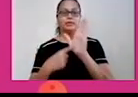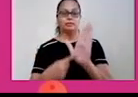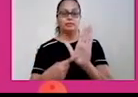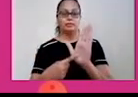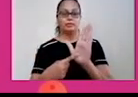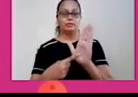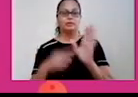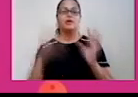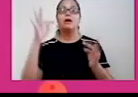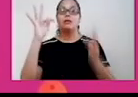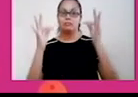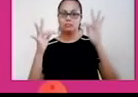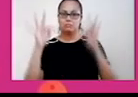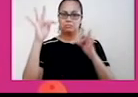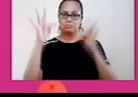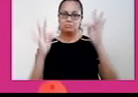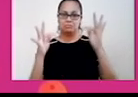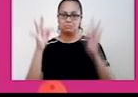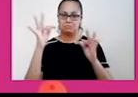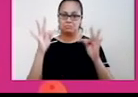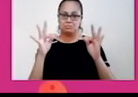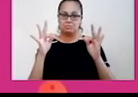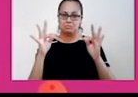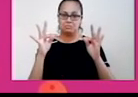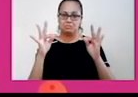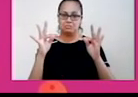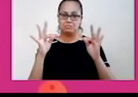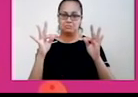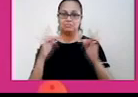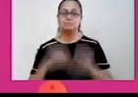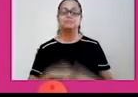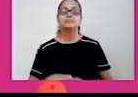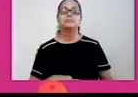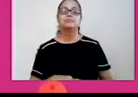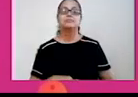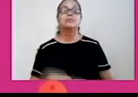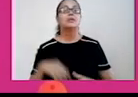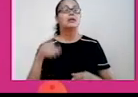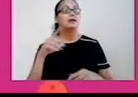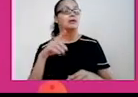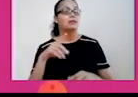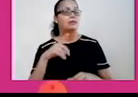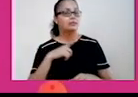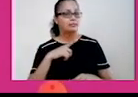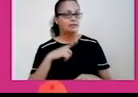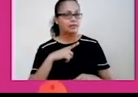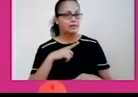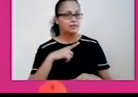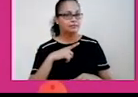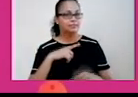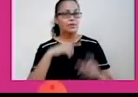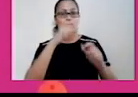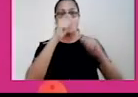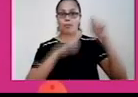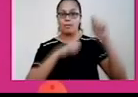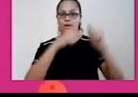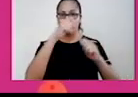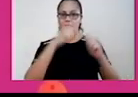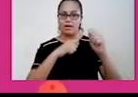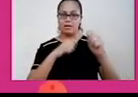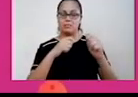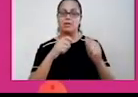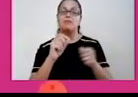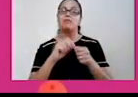domínio da tecnologia aeroespacial pela China, que é a estação de Changzhou. E nós temos aqui uma fábrica de automóveis, né, uma